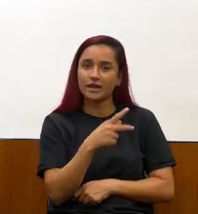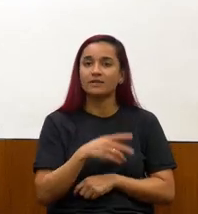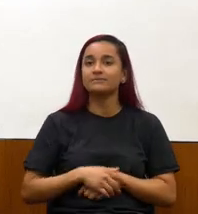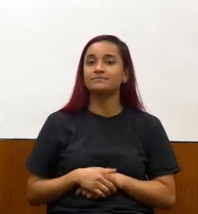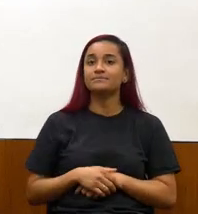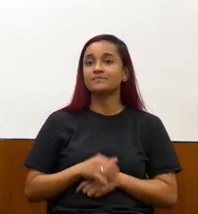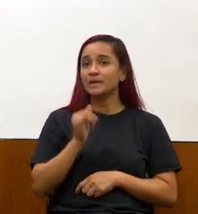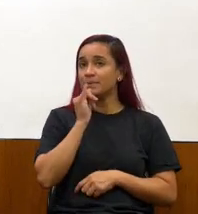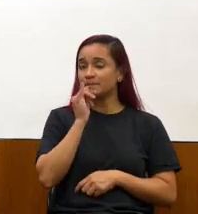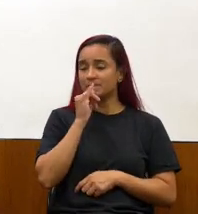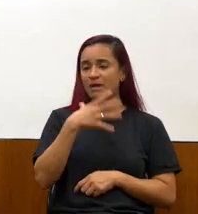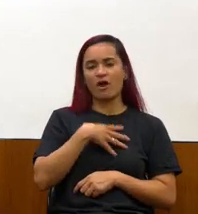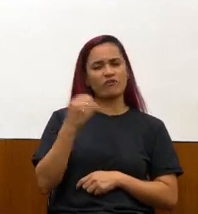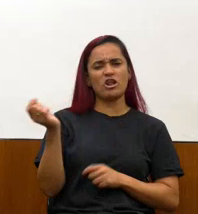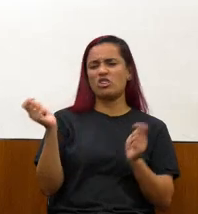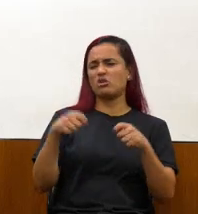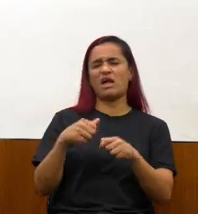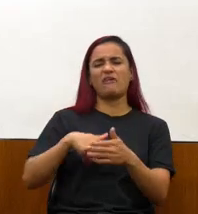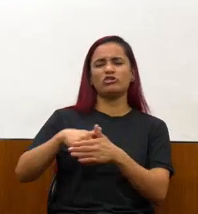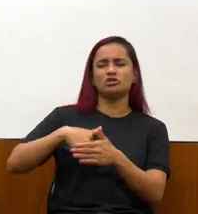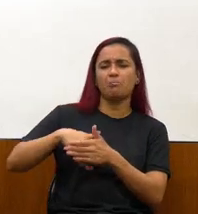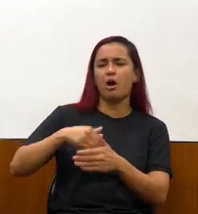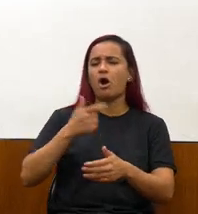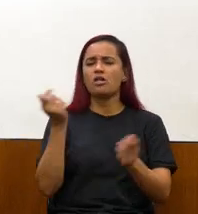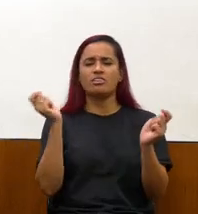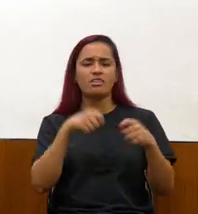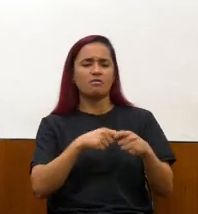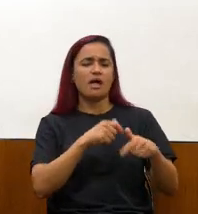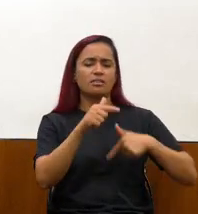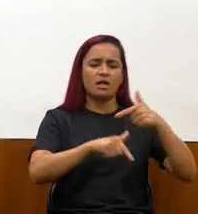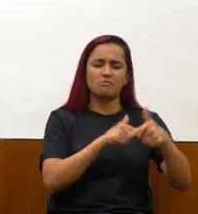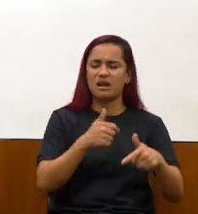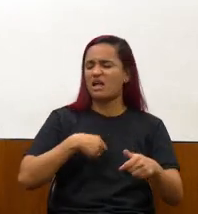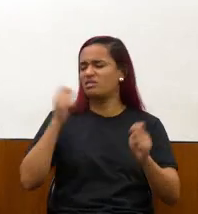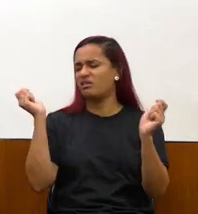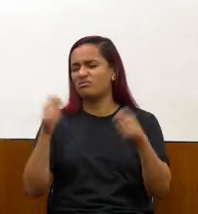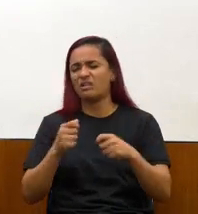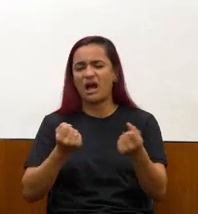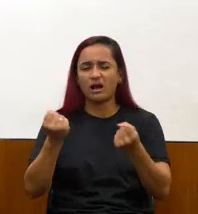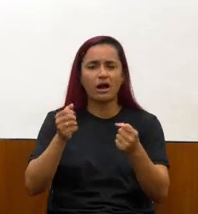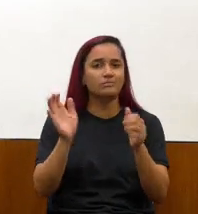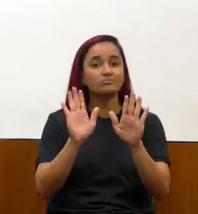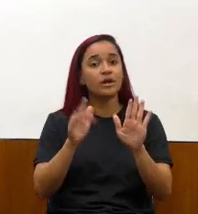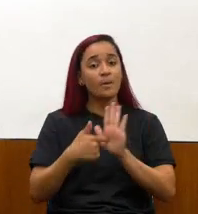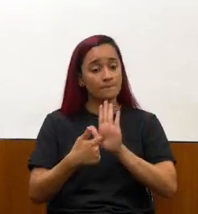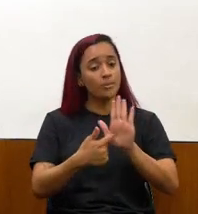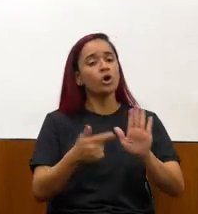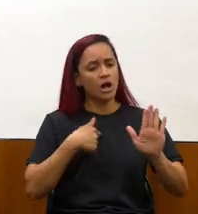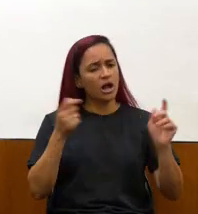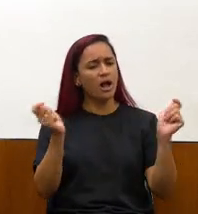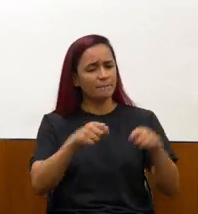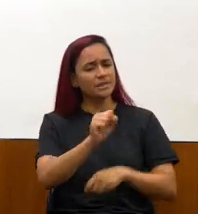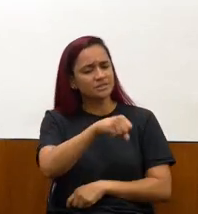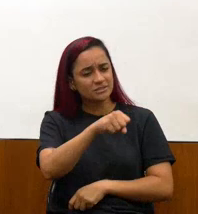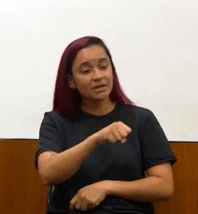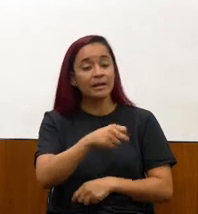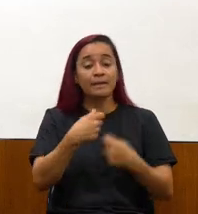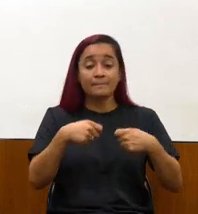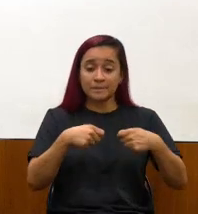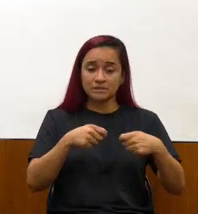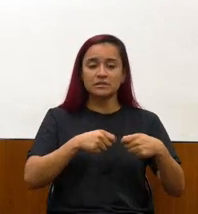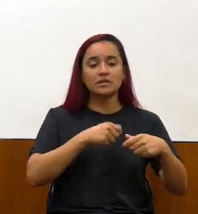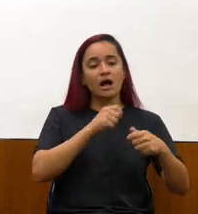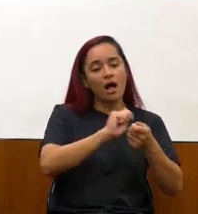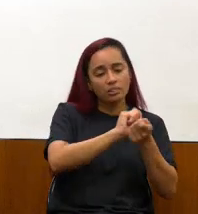vai jogar bola, não vai andar de carro, não vai trabalhar, por ele vai trabalhar desde que ele seja apoiado para tal, ele vai